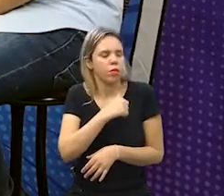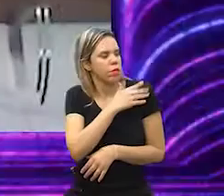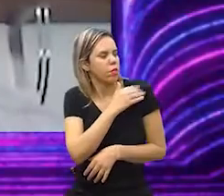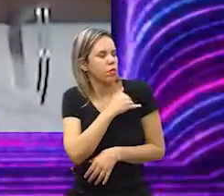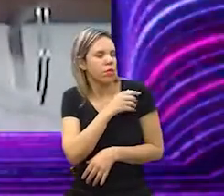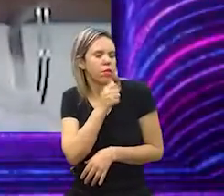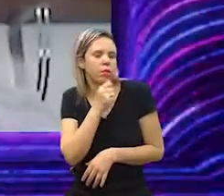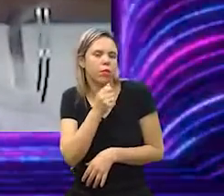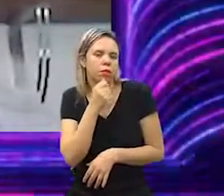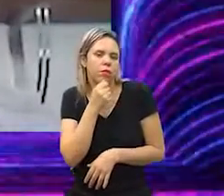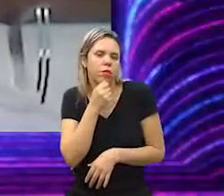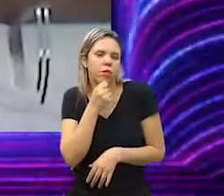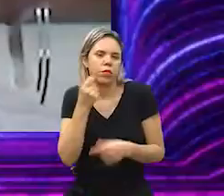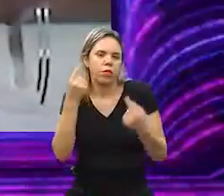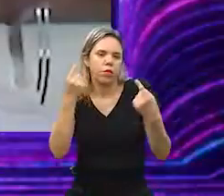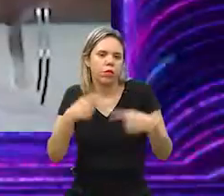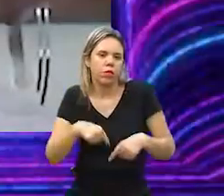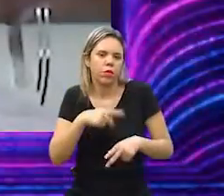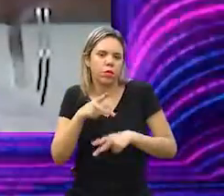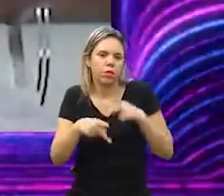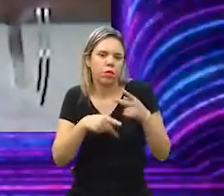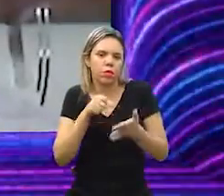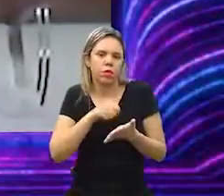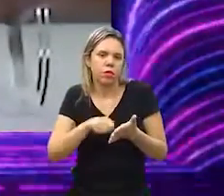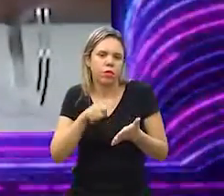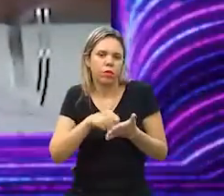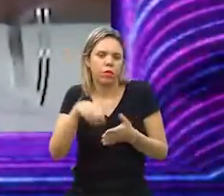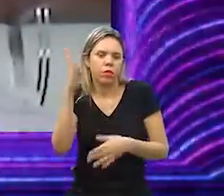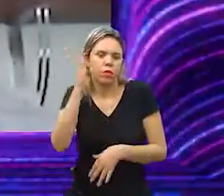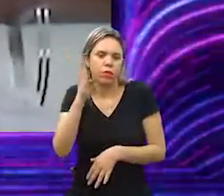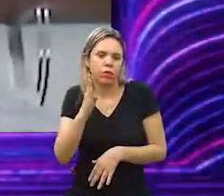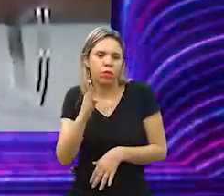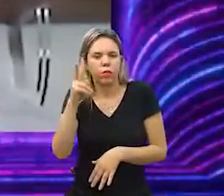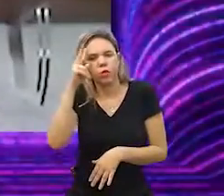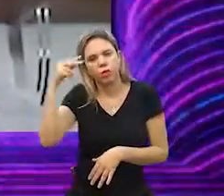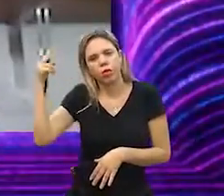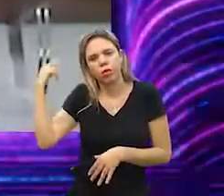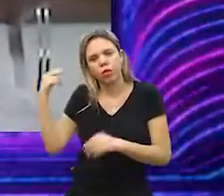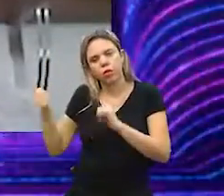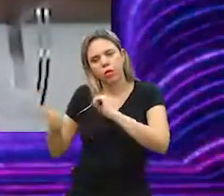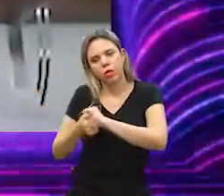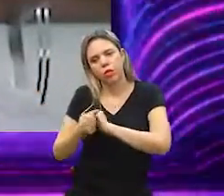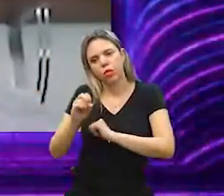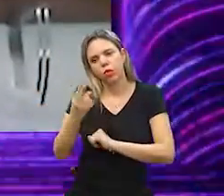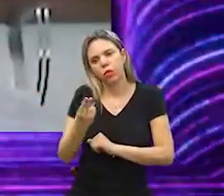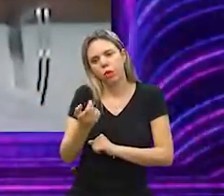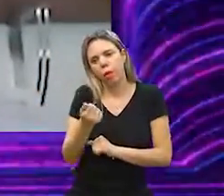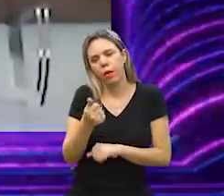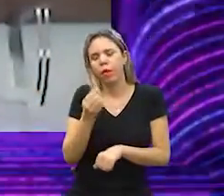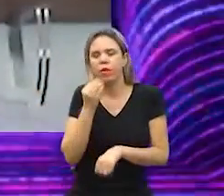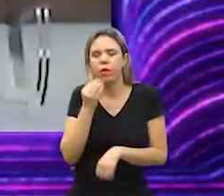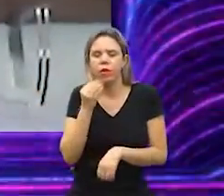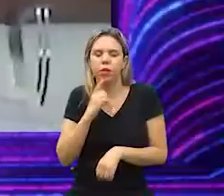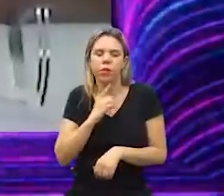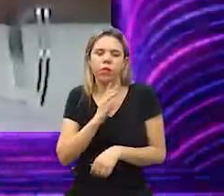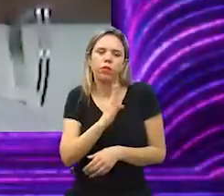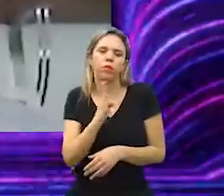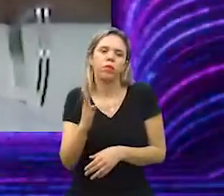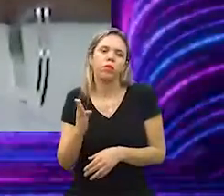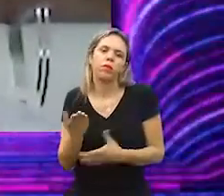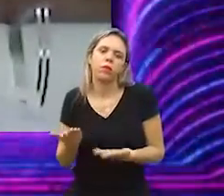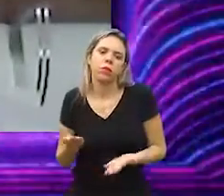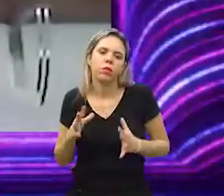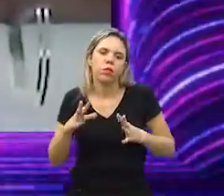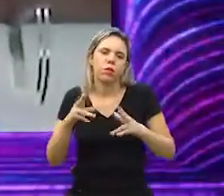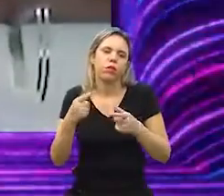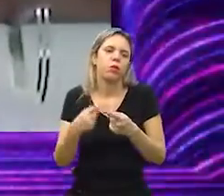preconceito contra autores nacionais, né? Seja pelo histórico de qualidade, seja pelo pouco espaço que as editoras dedicam, e